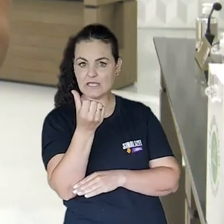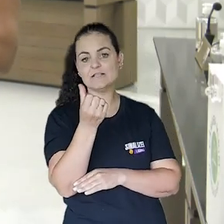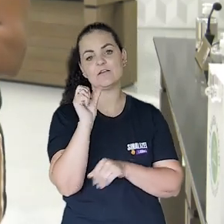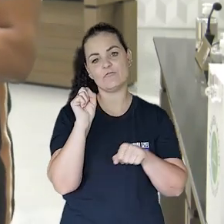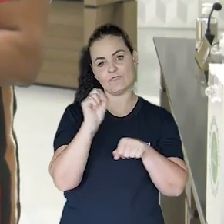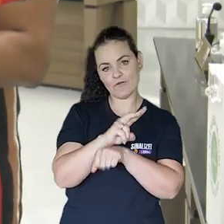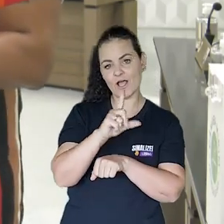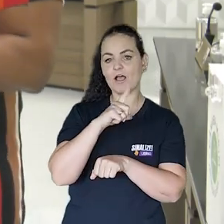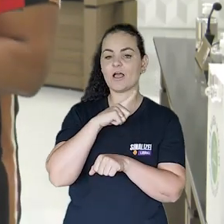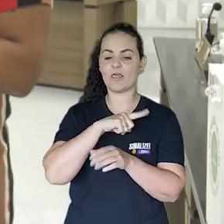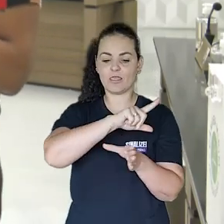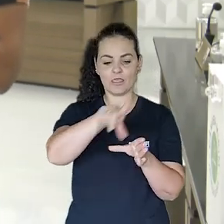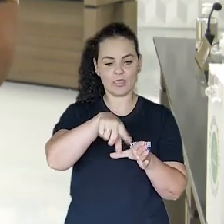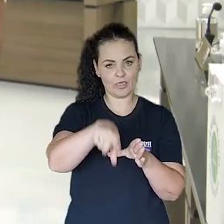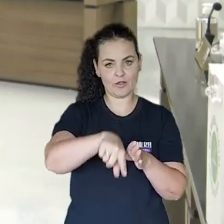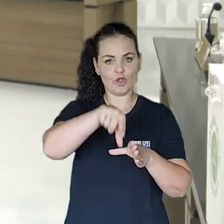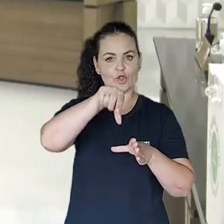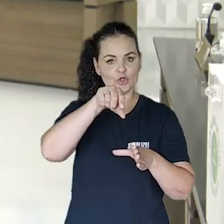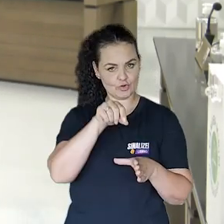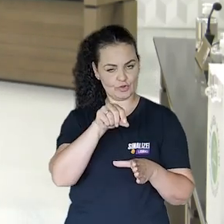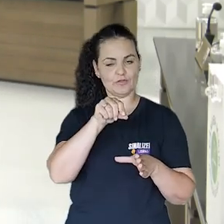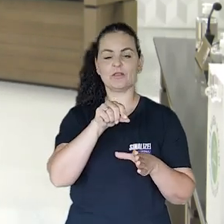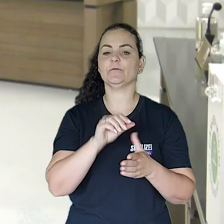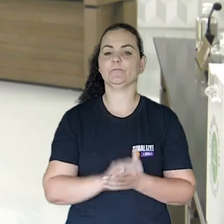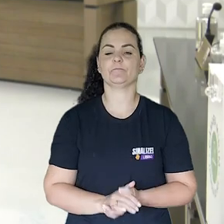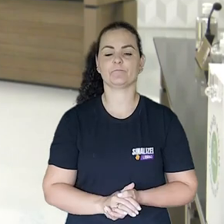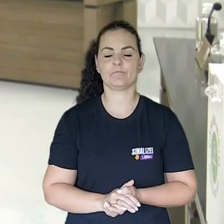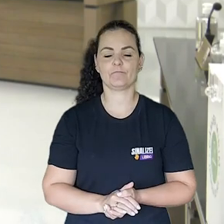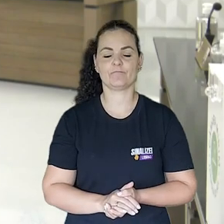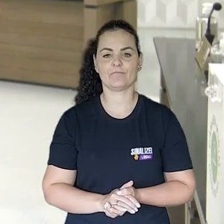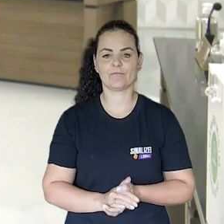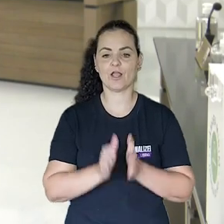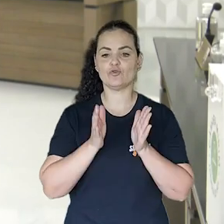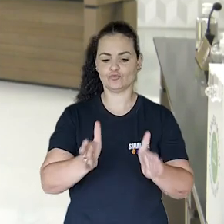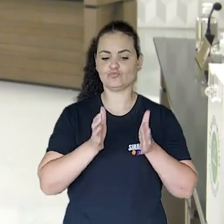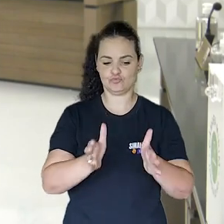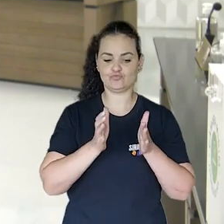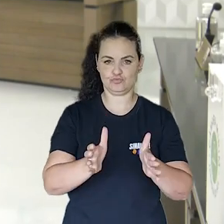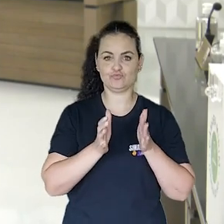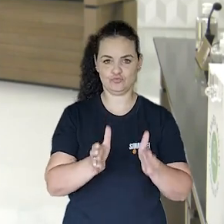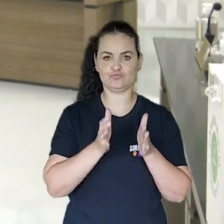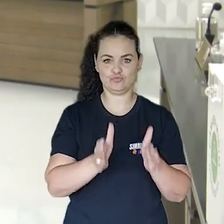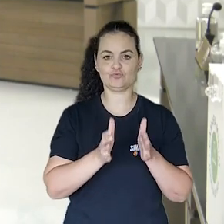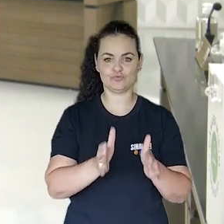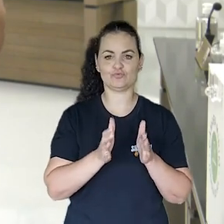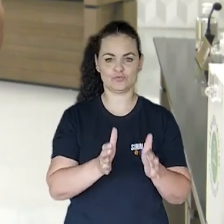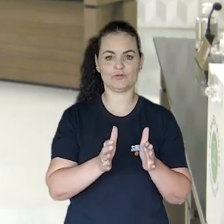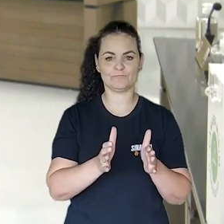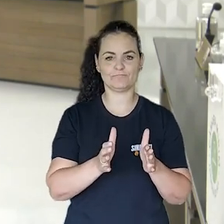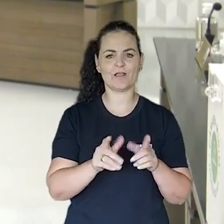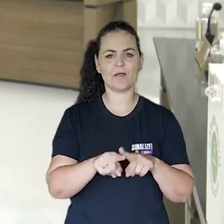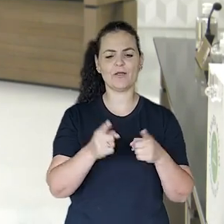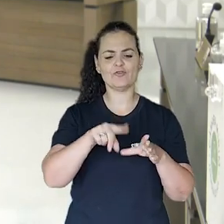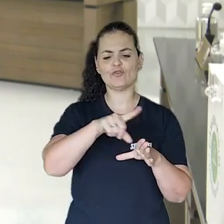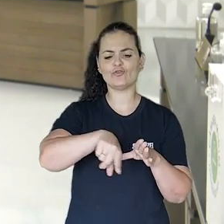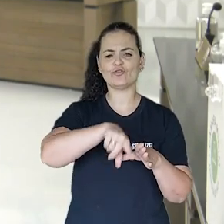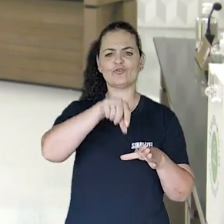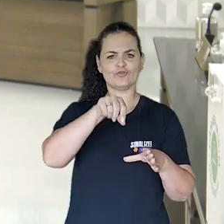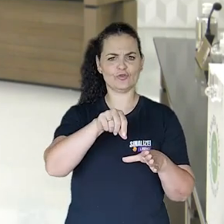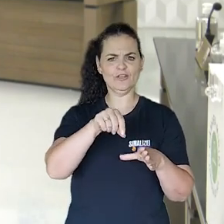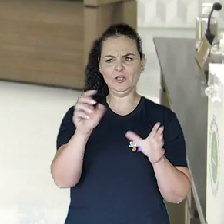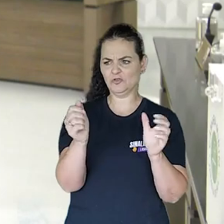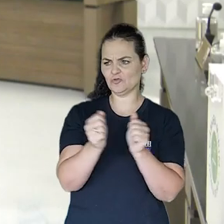pouquinho a urna. Mas vamos fazer um sorteio interativo? Vamos. Chamar o nosso público para vir aqui para o espaço, aqui no